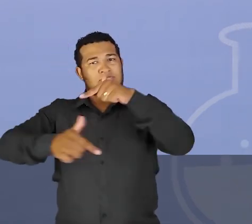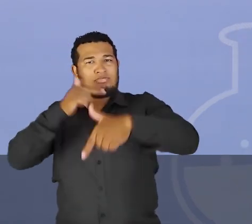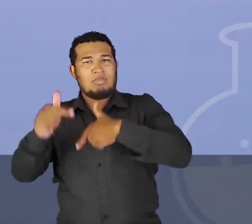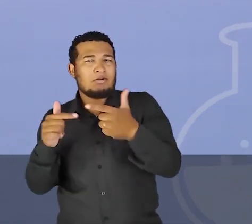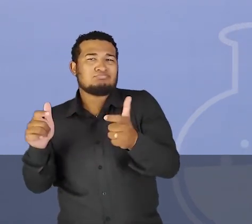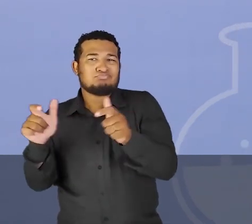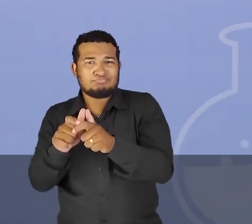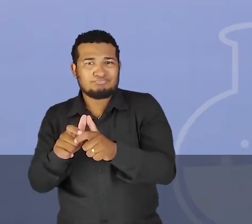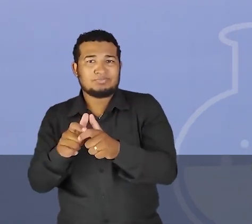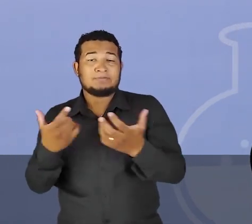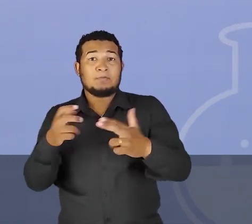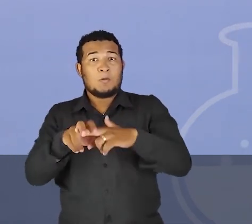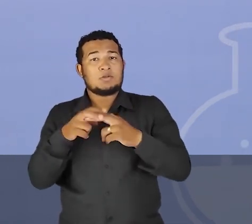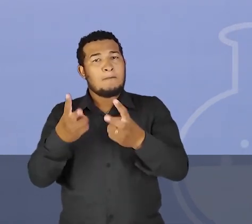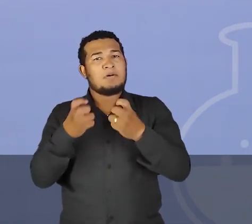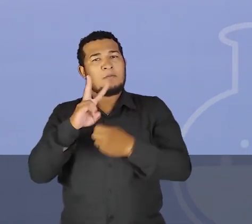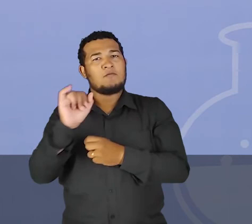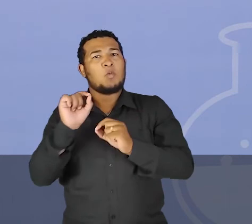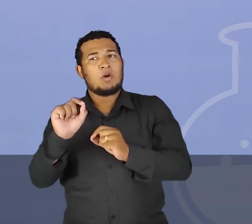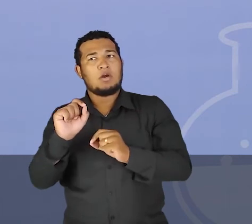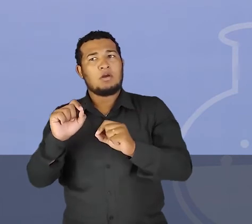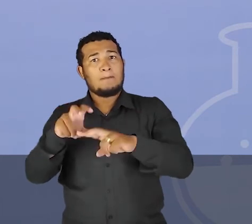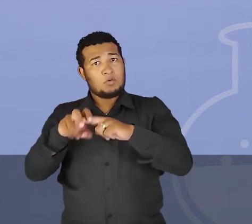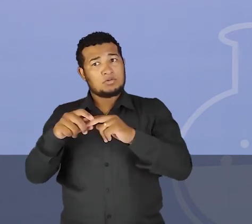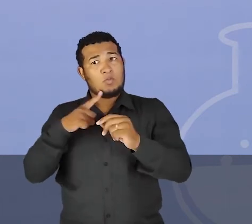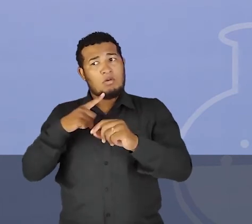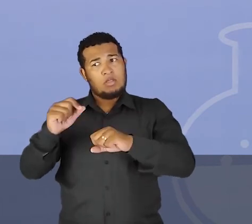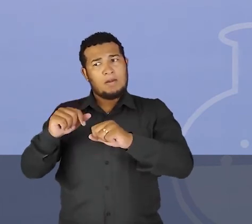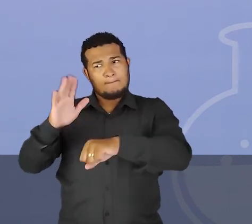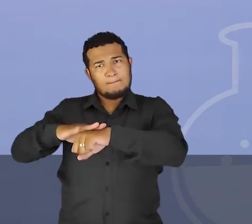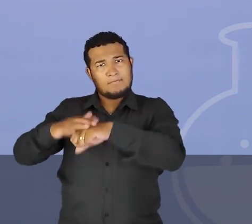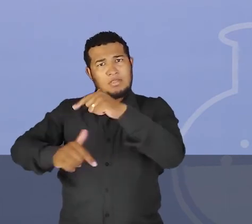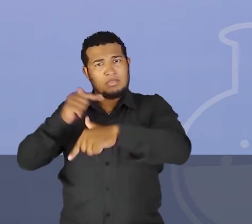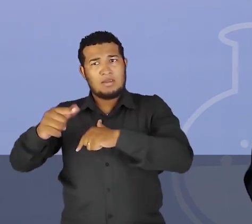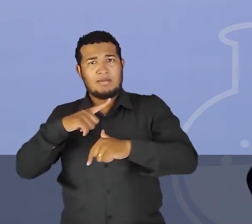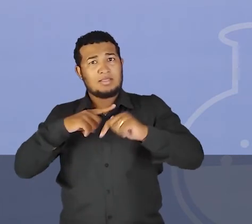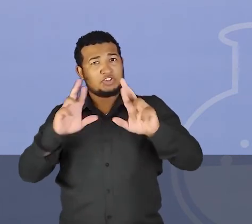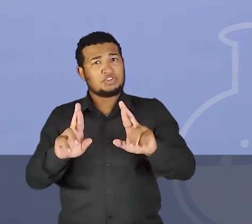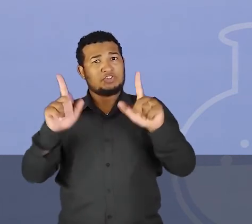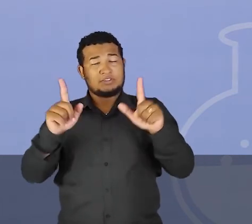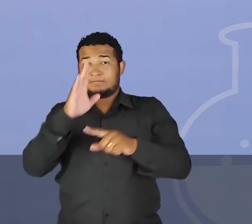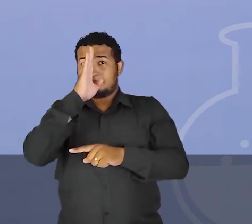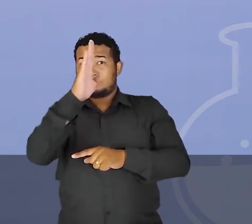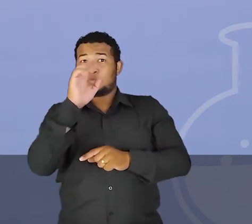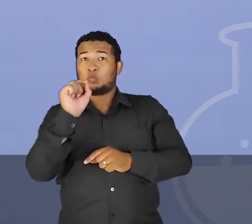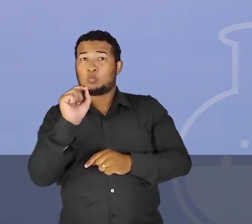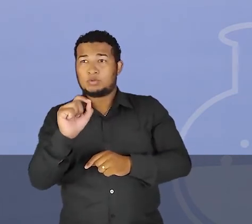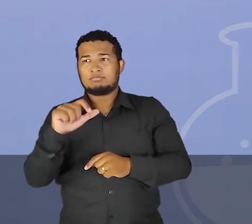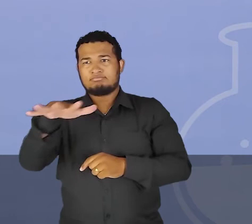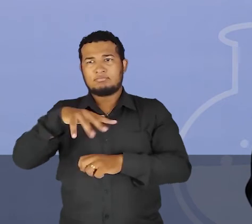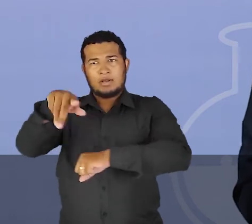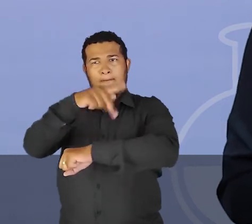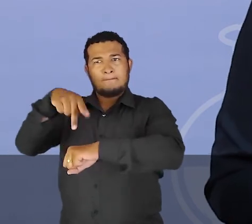Então, nós vamos observar que, em relação à mão de obra, existe uma certa diferença, principalmente naqueles